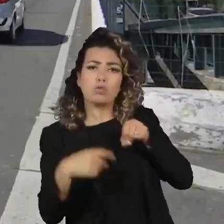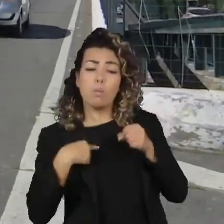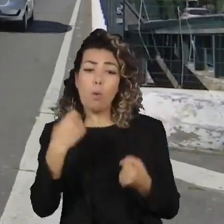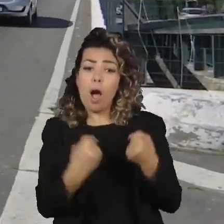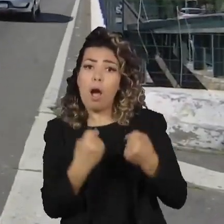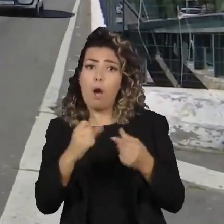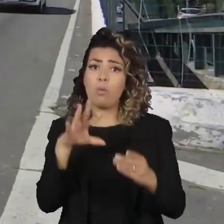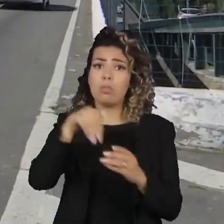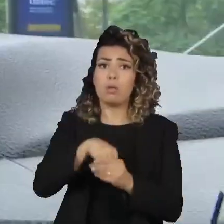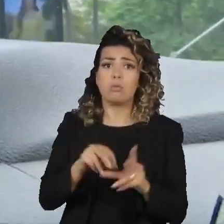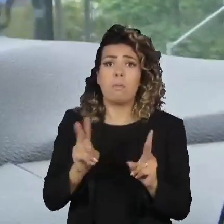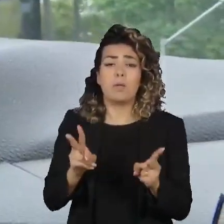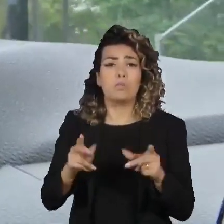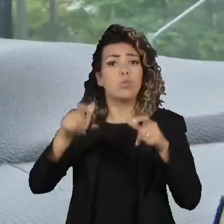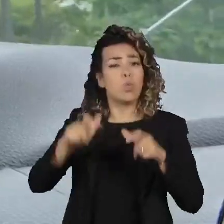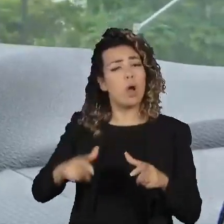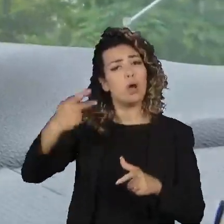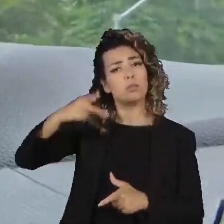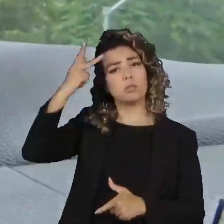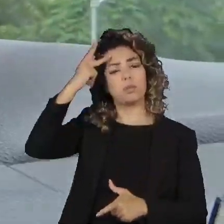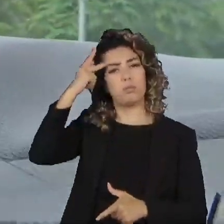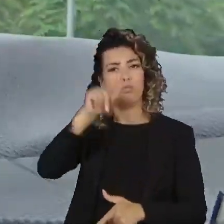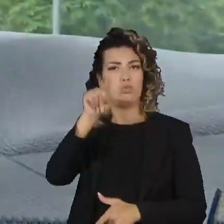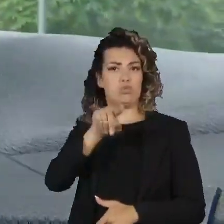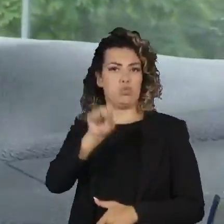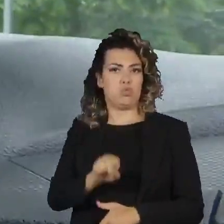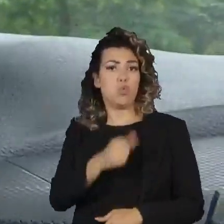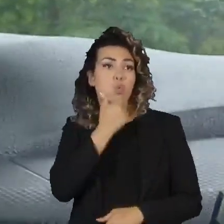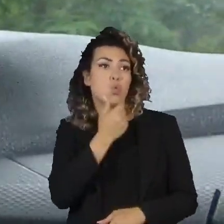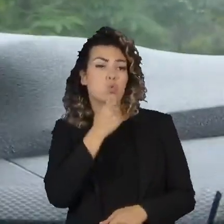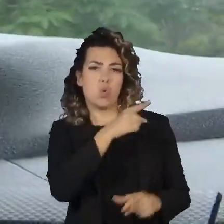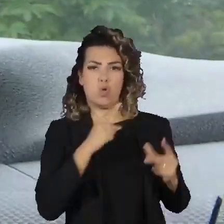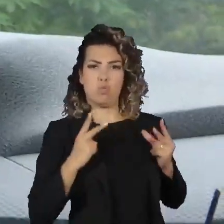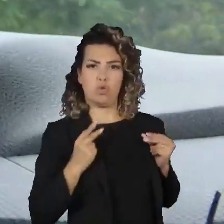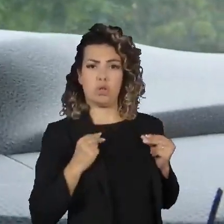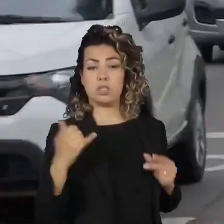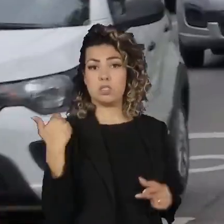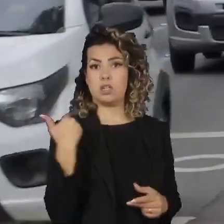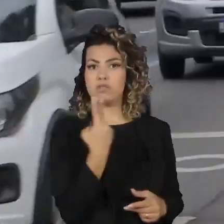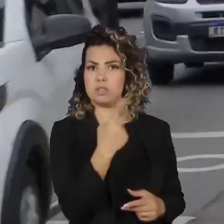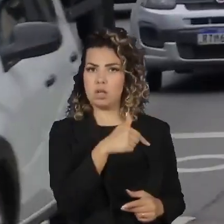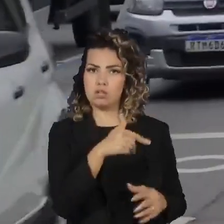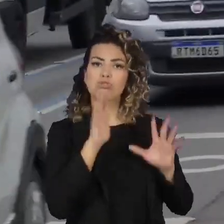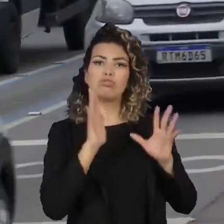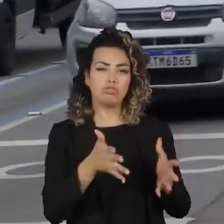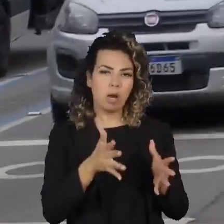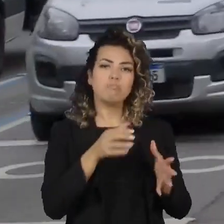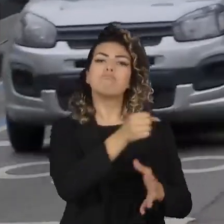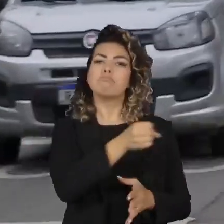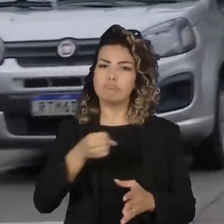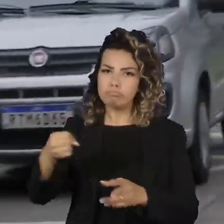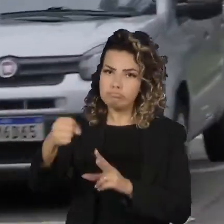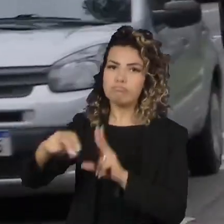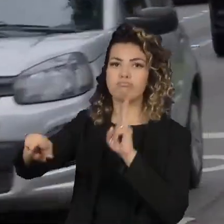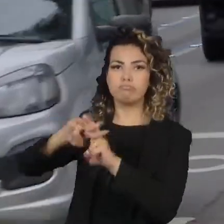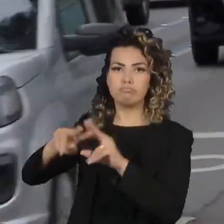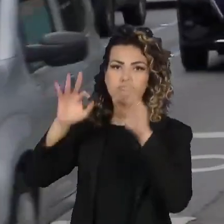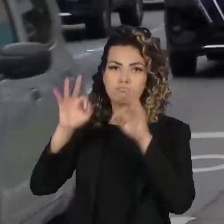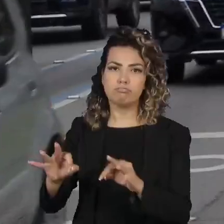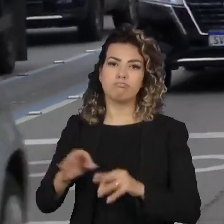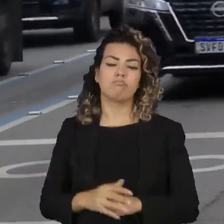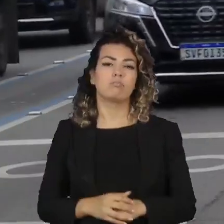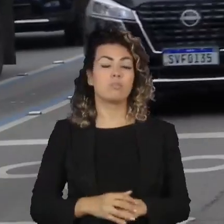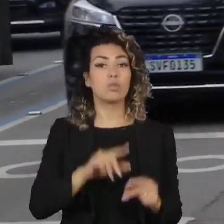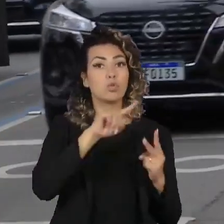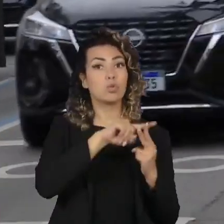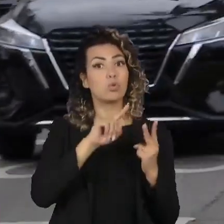zona sul de São Paulo. O homem, de 27 anos, foi preso em flagrante. Esses dois casos de violência contra a